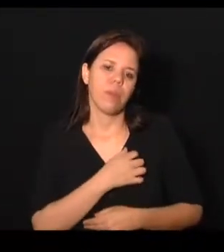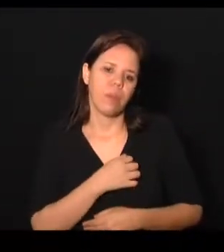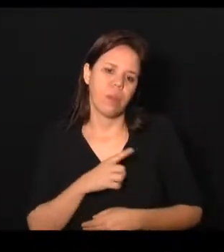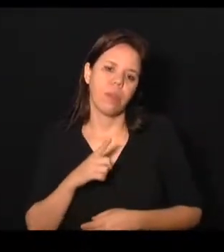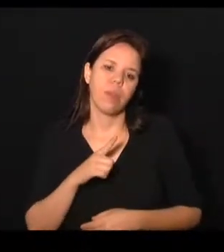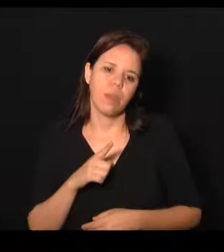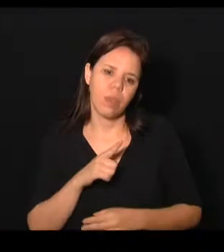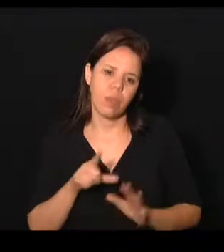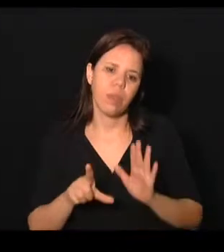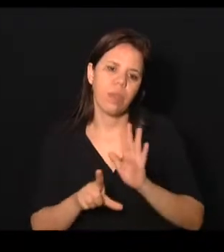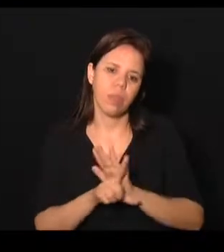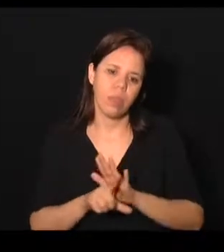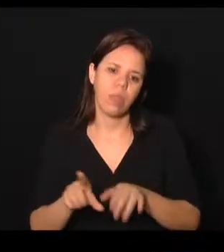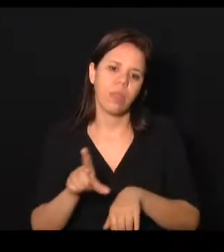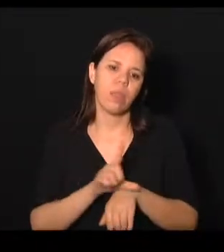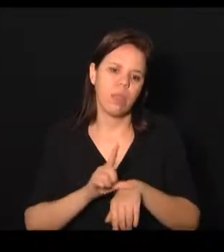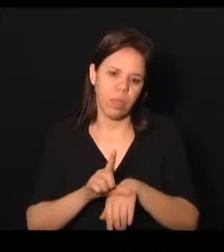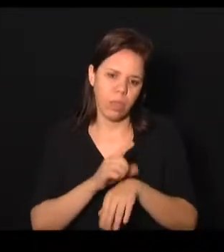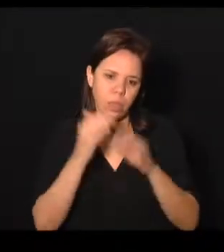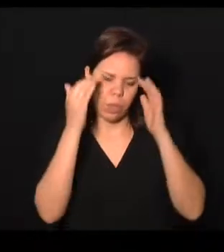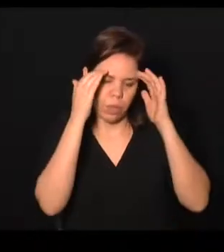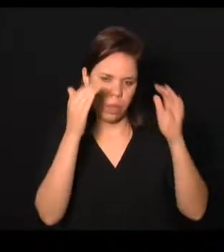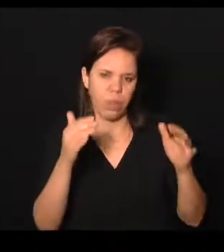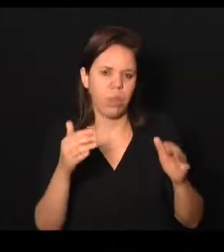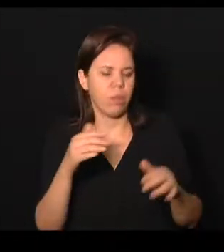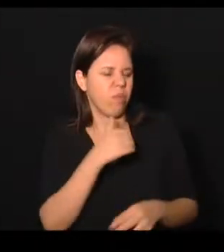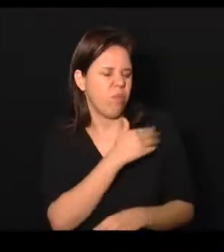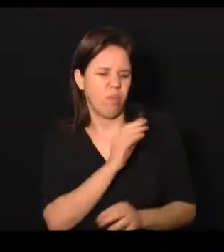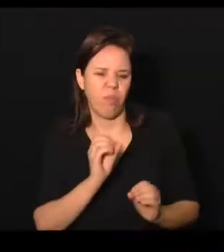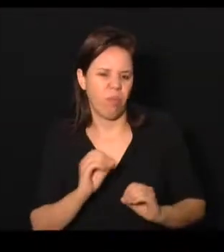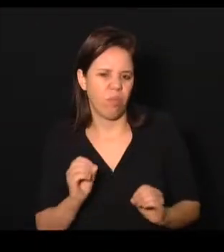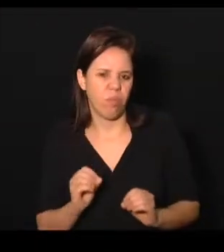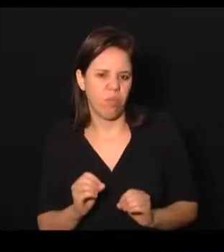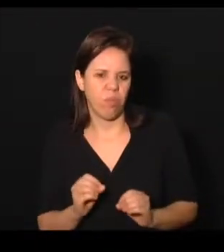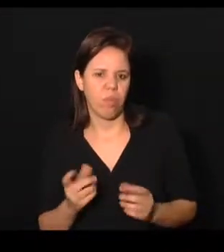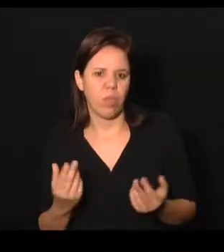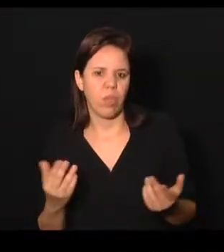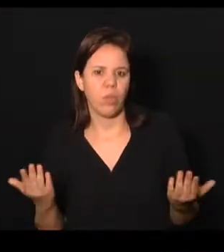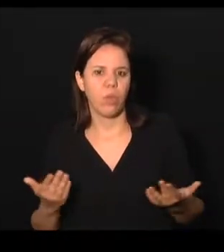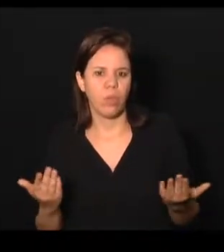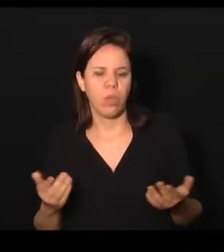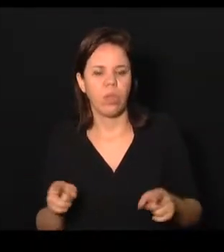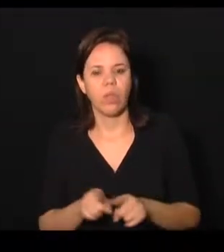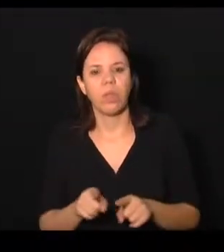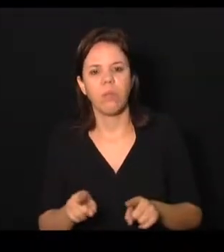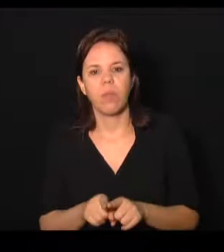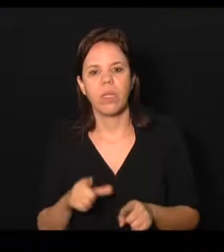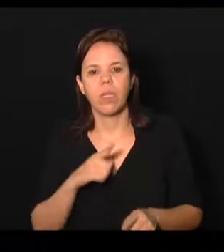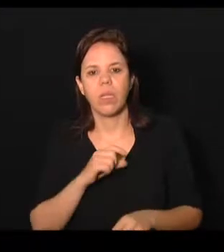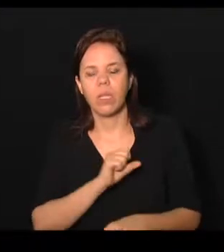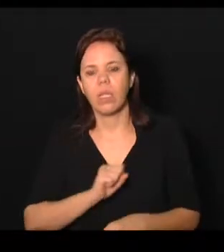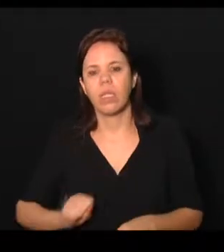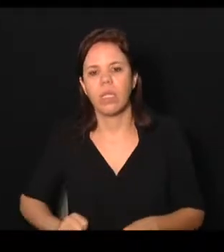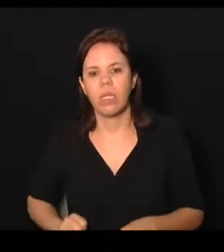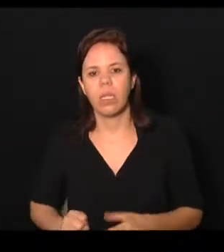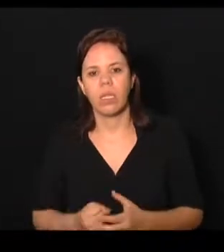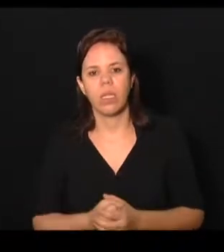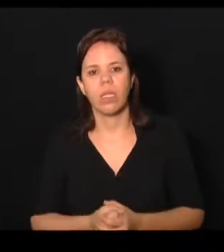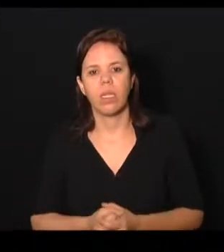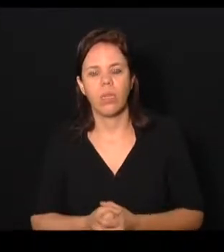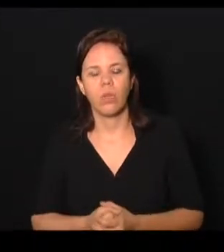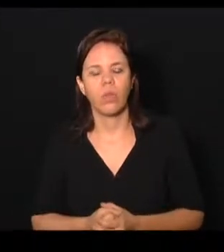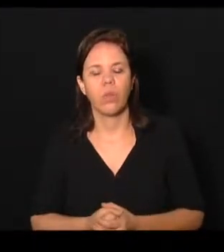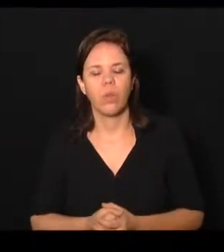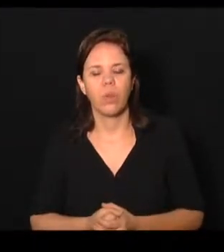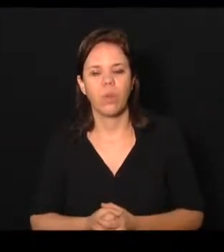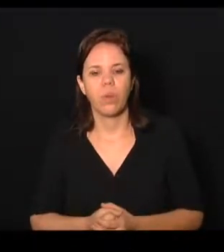dessas legislações. Não é preconceito, não é nada. A mesma coisa, como agora está tramitando também no Senado, vereador, uma questão em